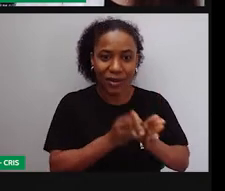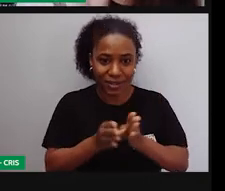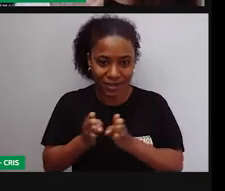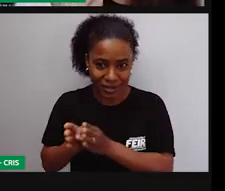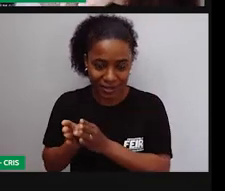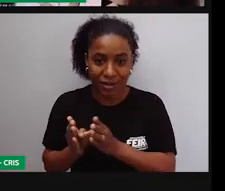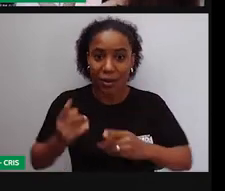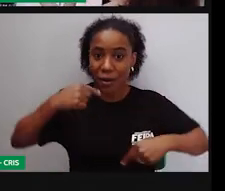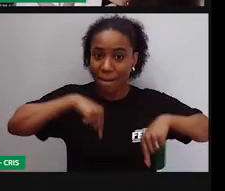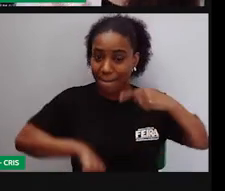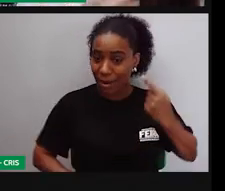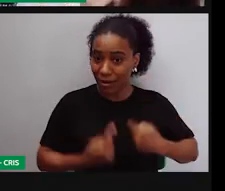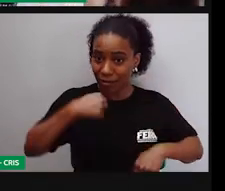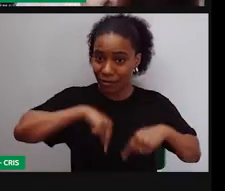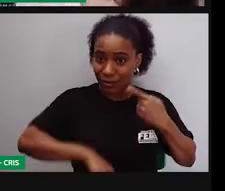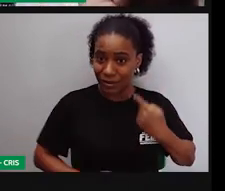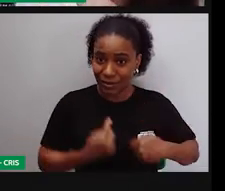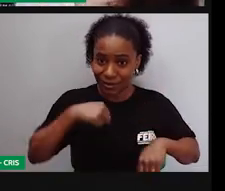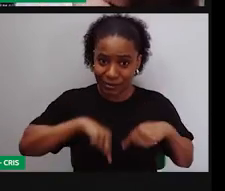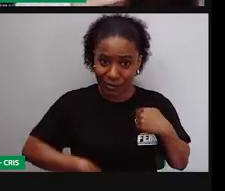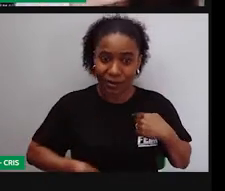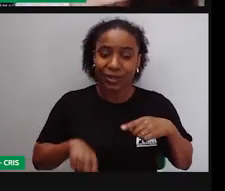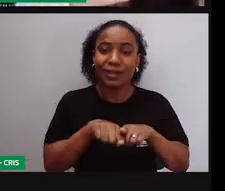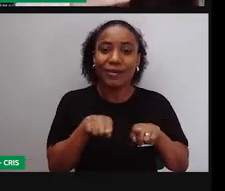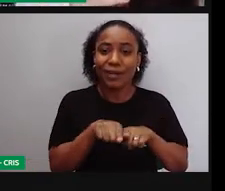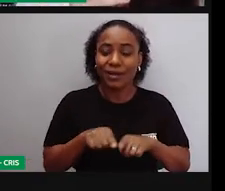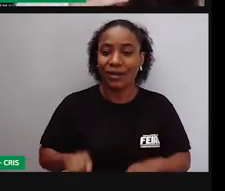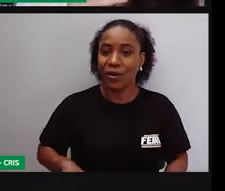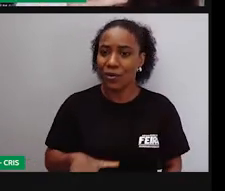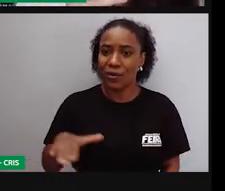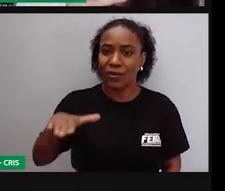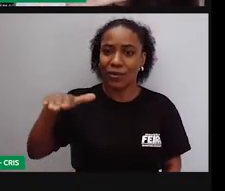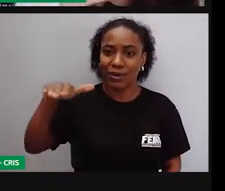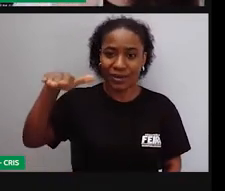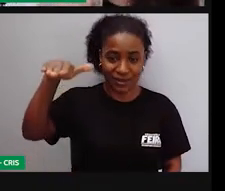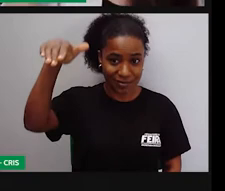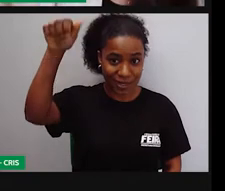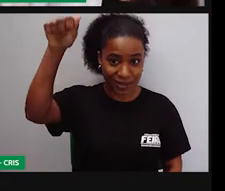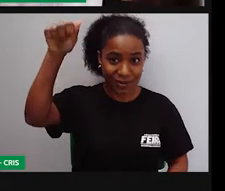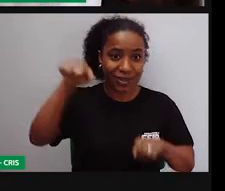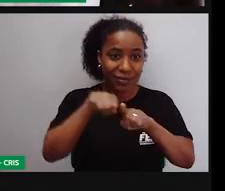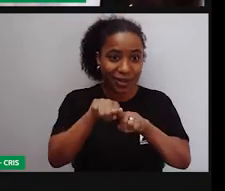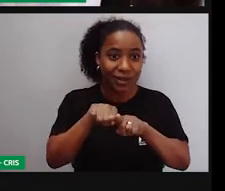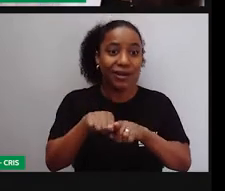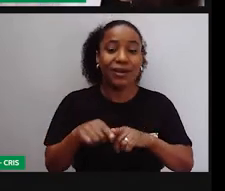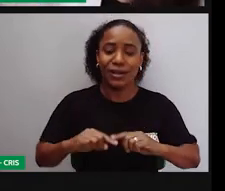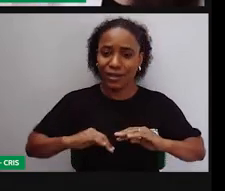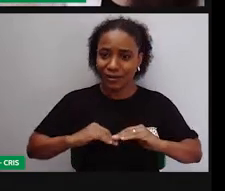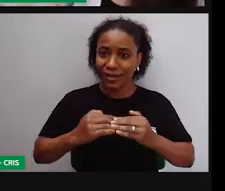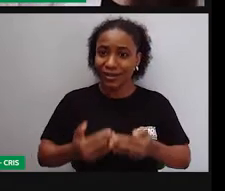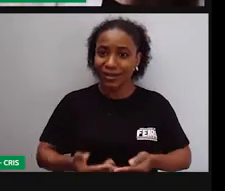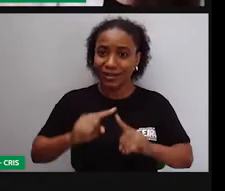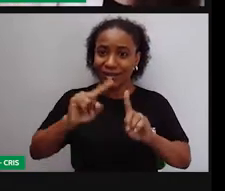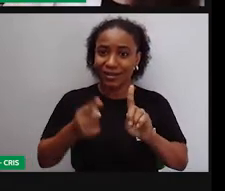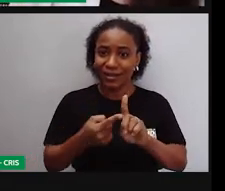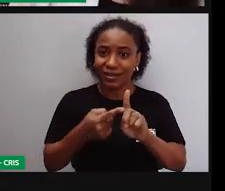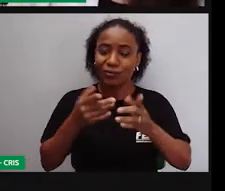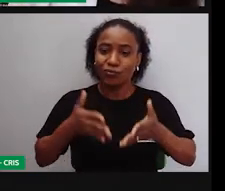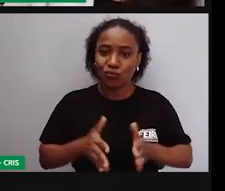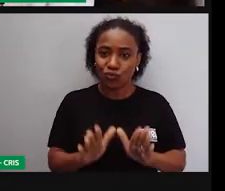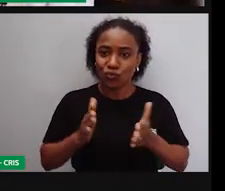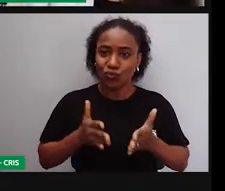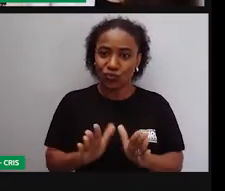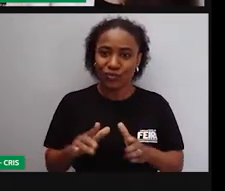metabolismo, crescimento e reprodução. Então, a gente estudou, né? A gente já viu que